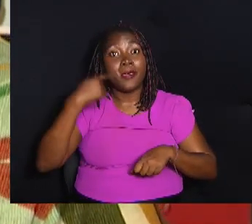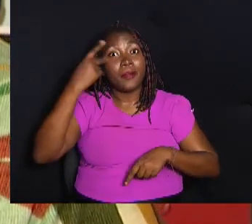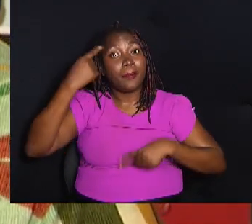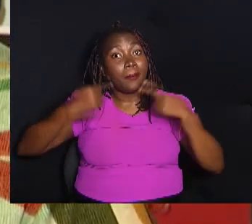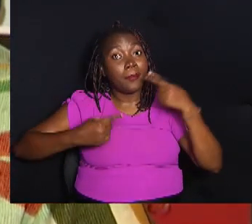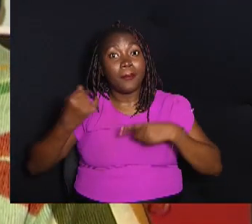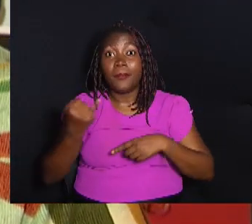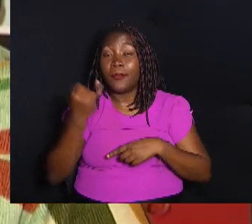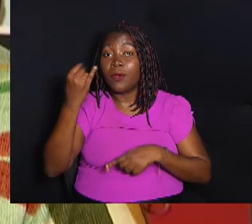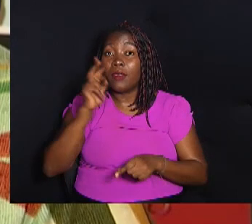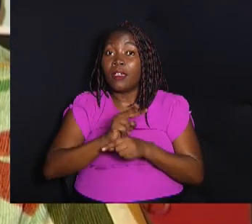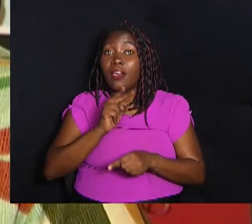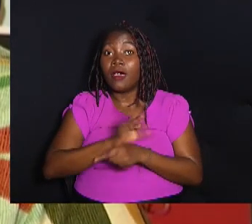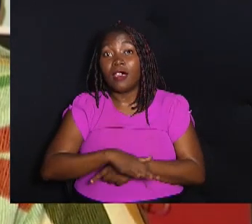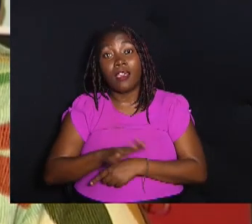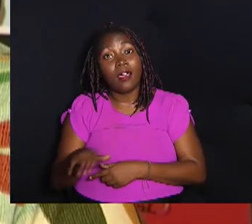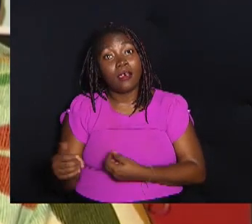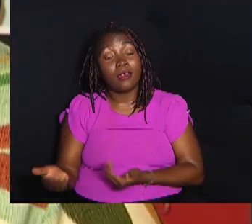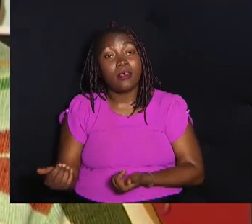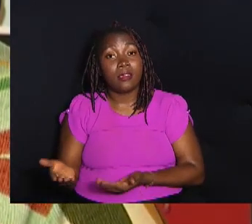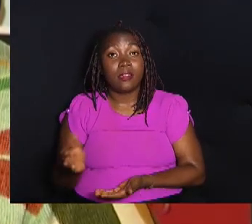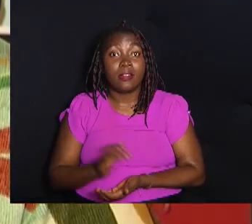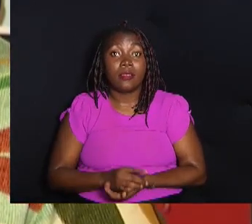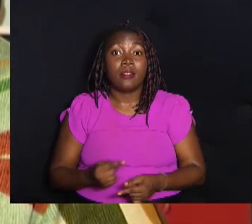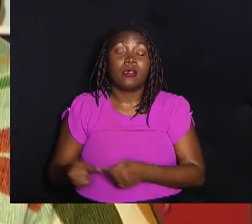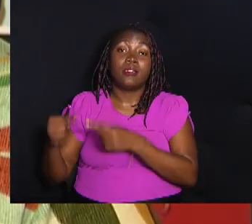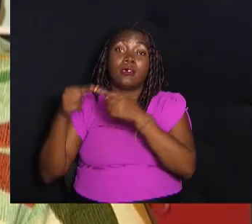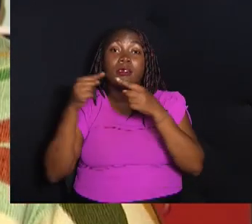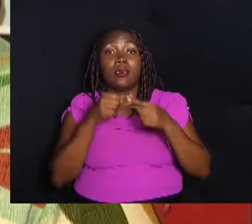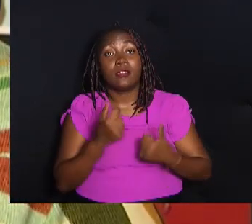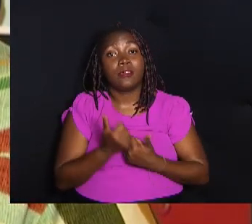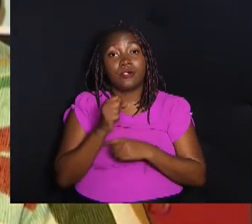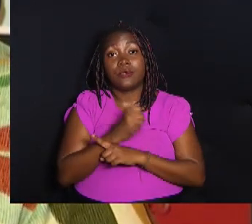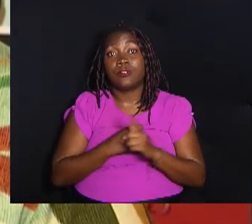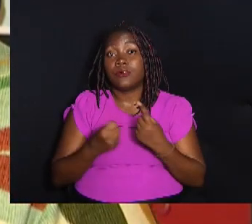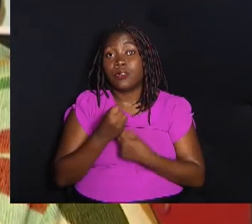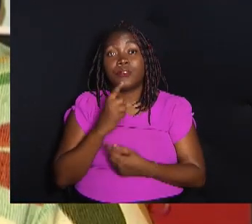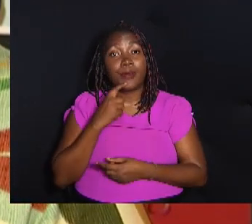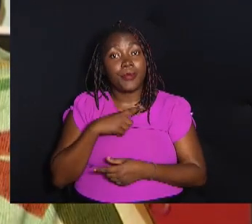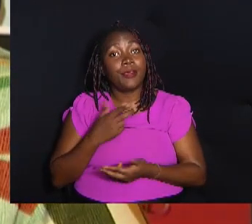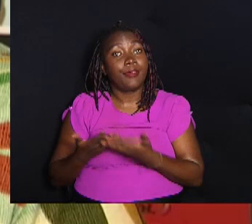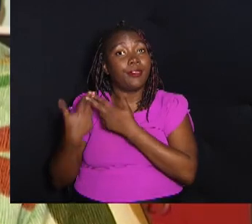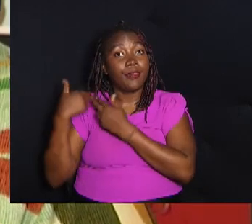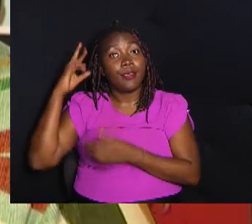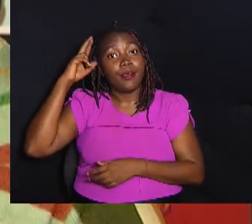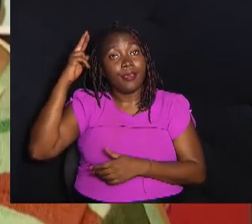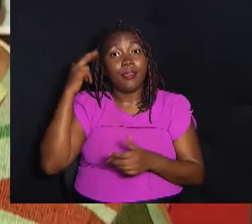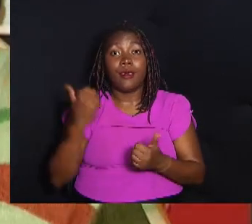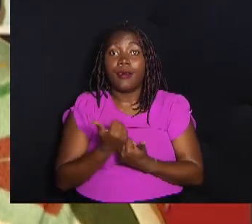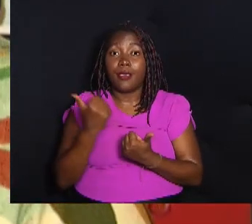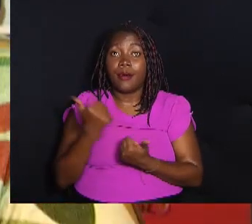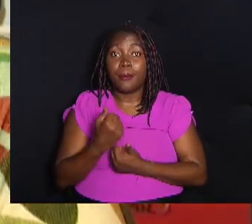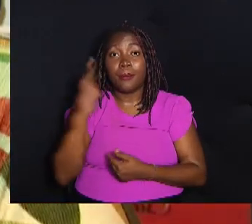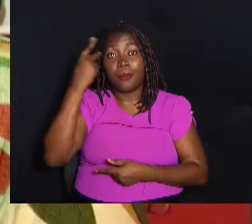pra defesa da criança do Adolescente a rede de Assistência Social de Campinas tem esse papel de apoiar a política de Combate